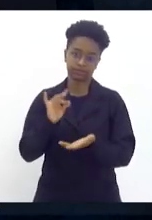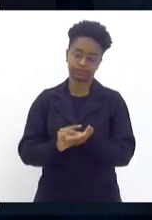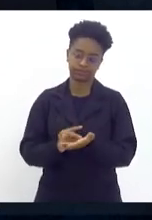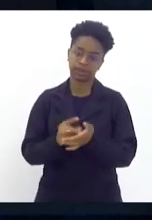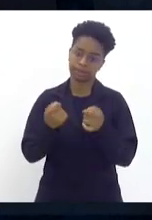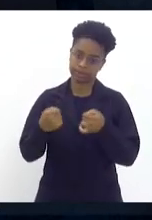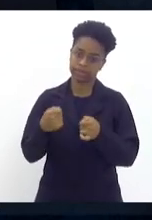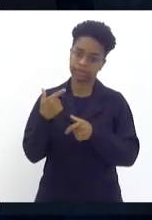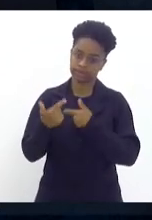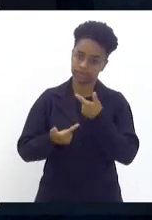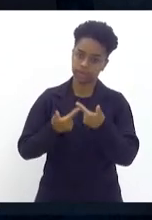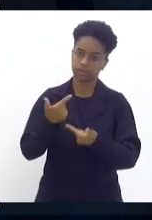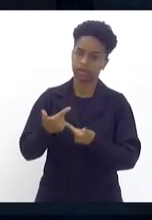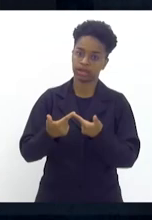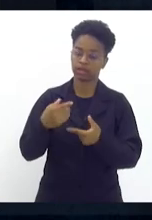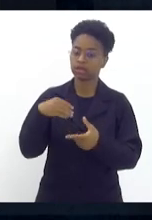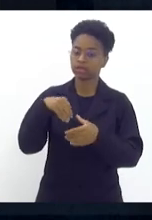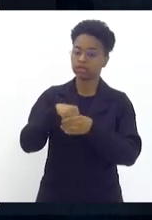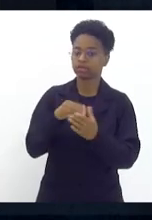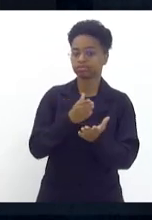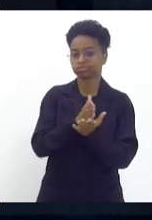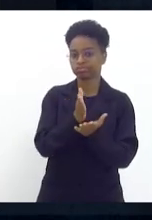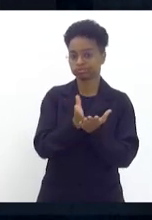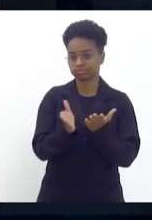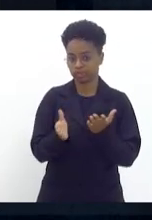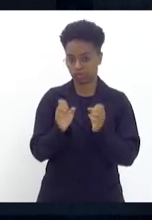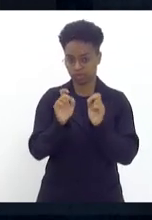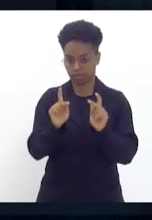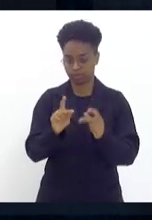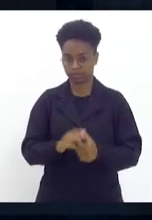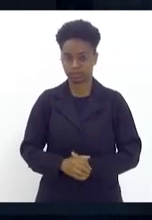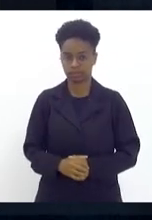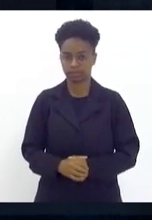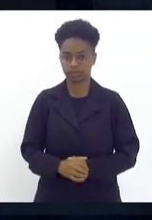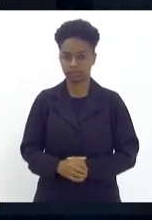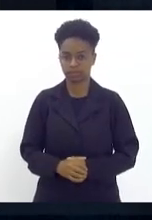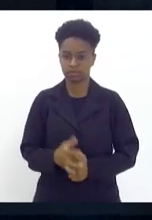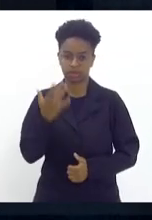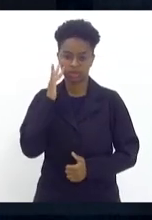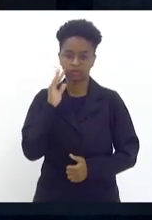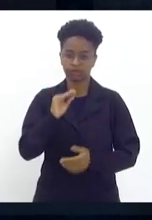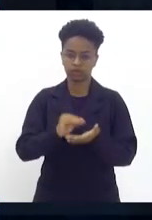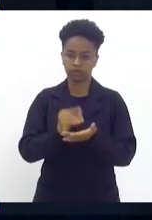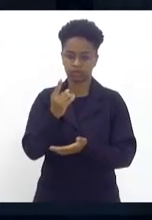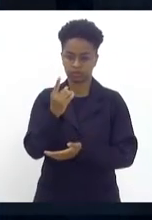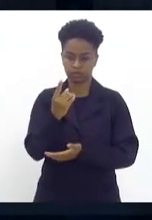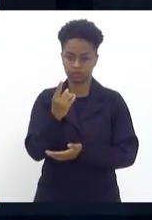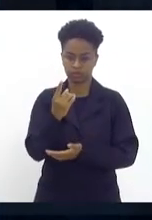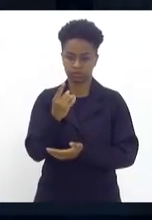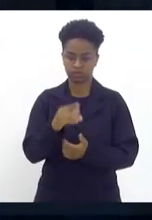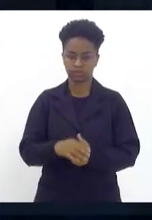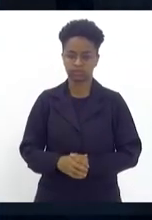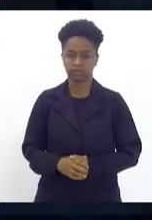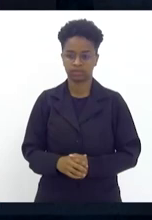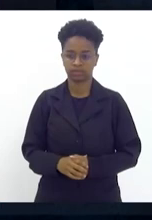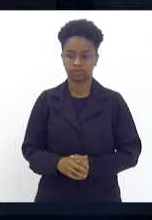ela precisa trabalhar dentro dessas dimensões. Tá bem? Acho que tem só mais um slide, se eu não me engano, por